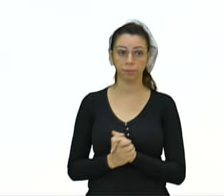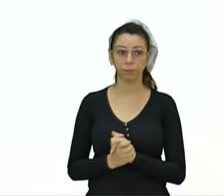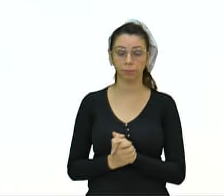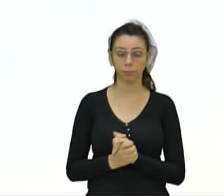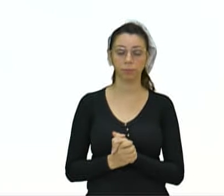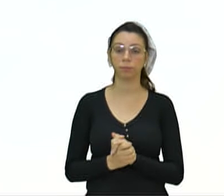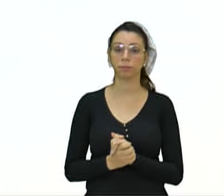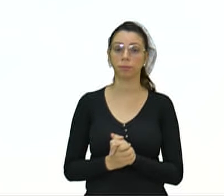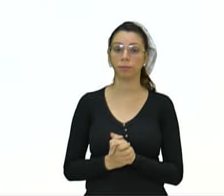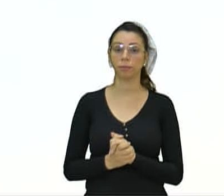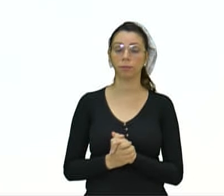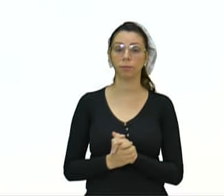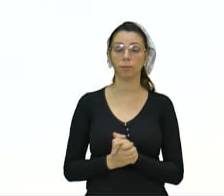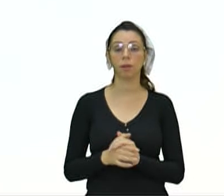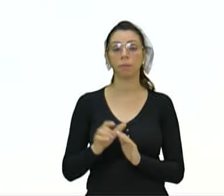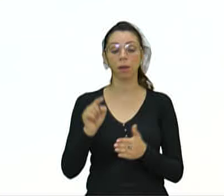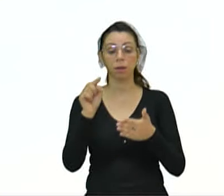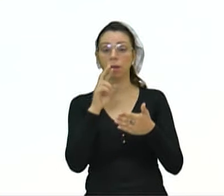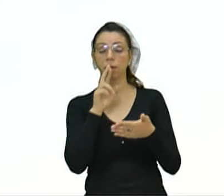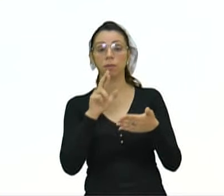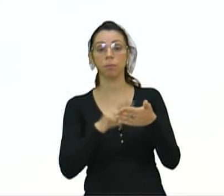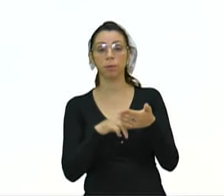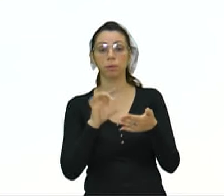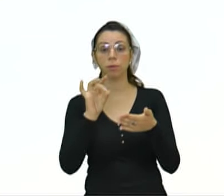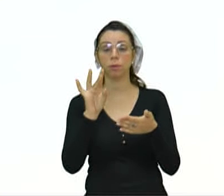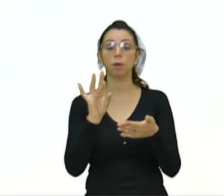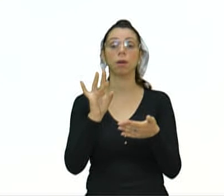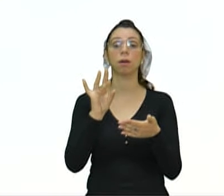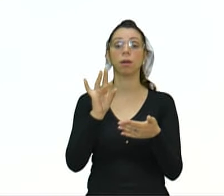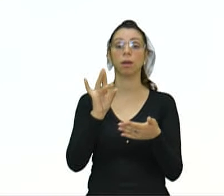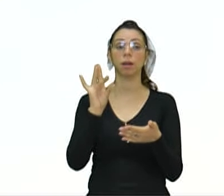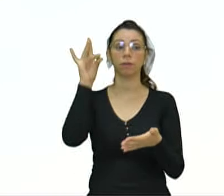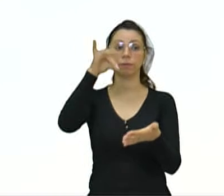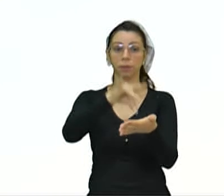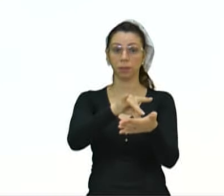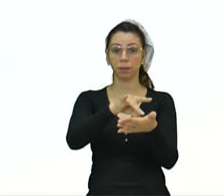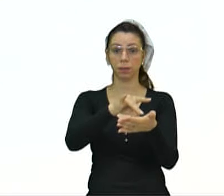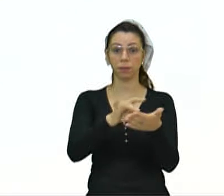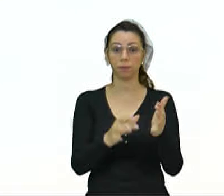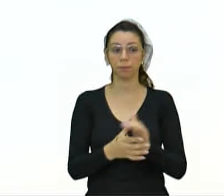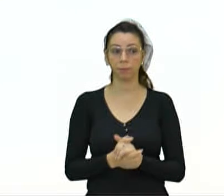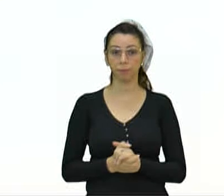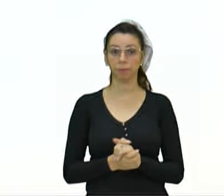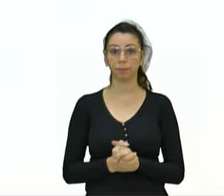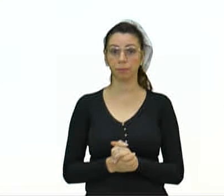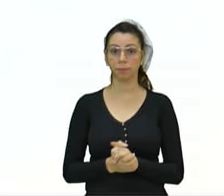somente as afirmações verdadeiras. Então, as verdadeiras são